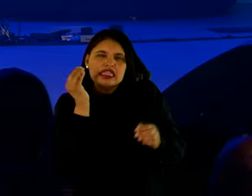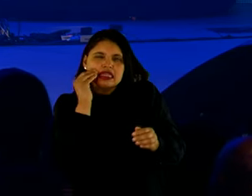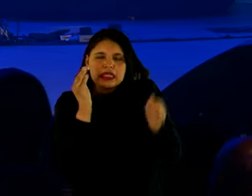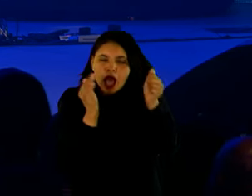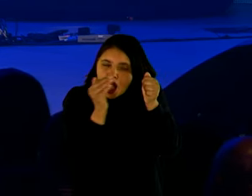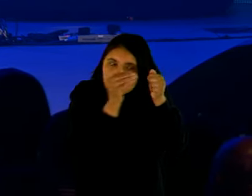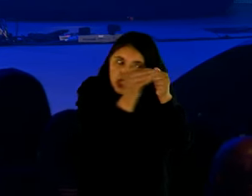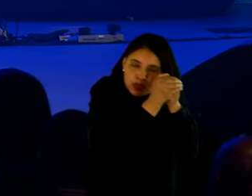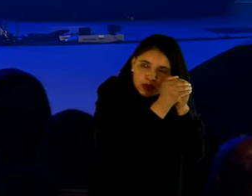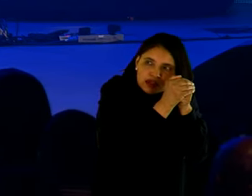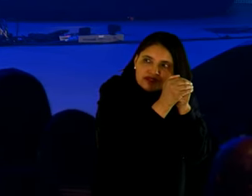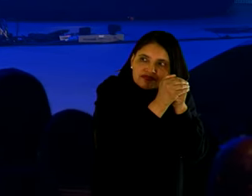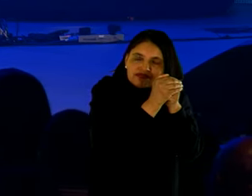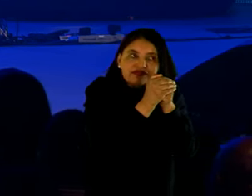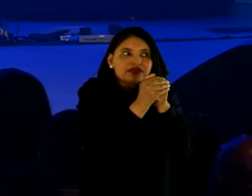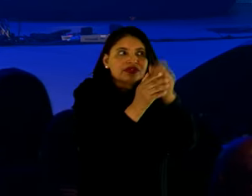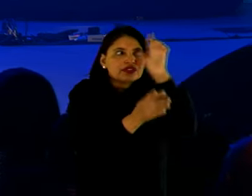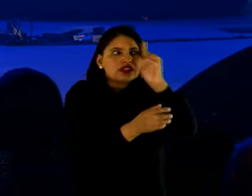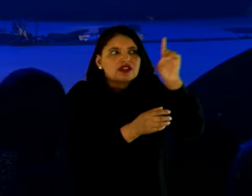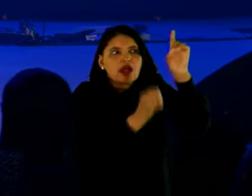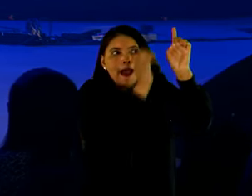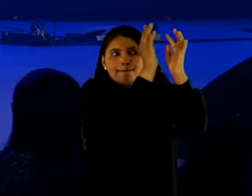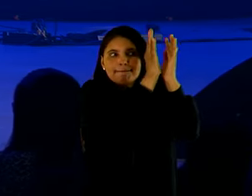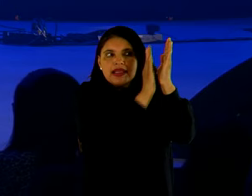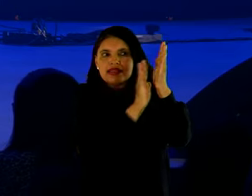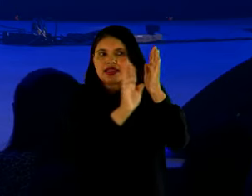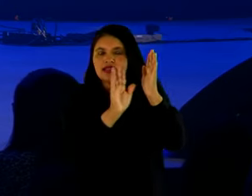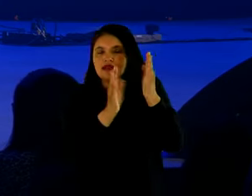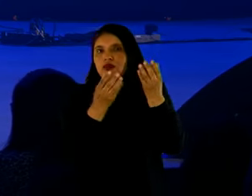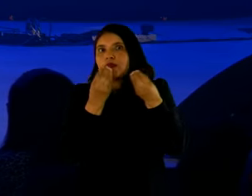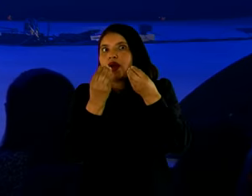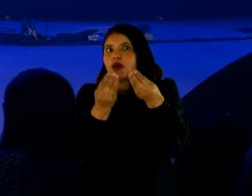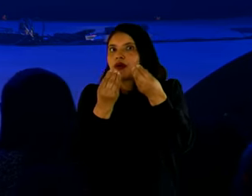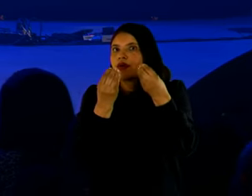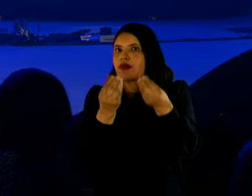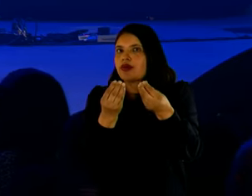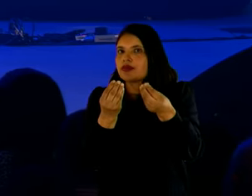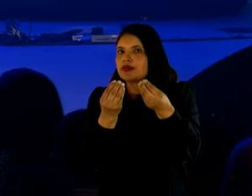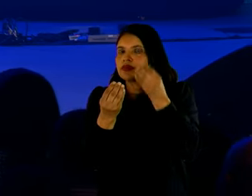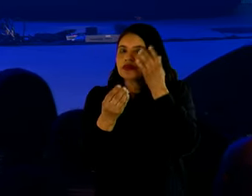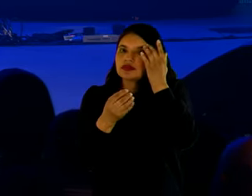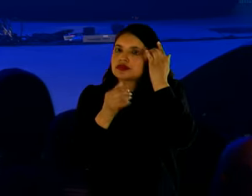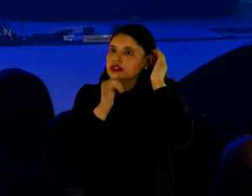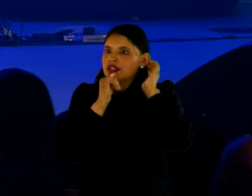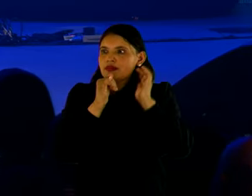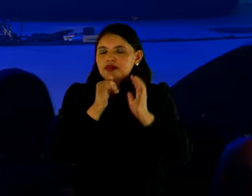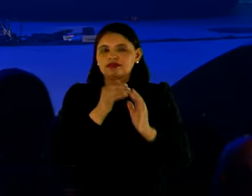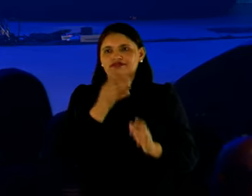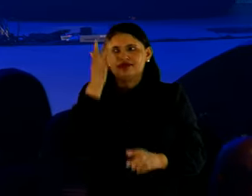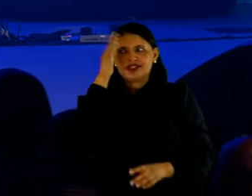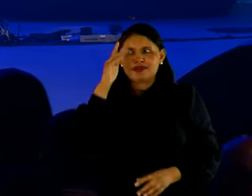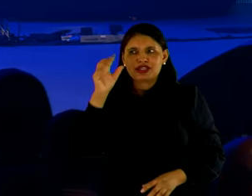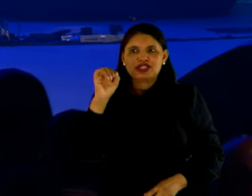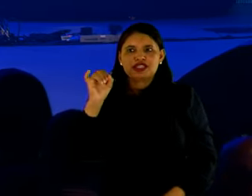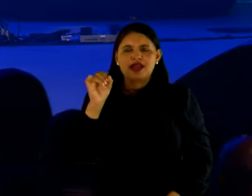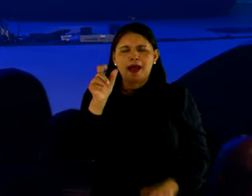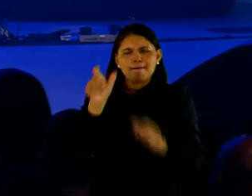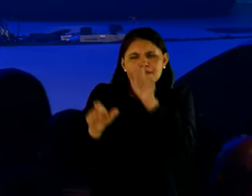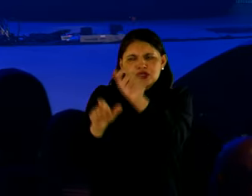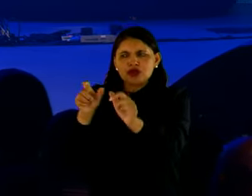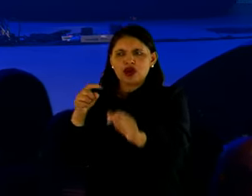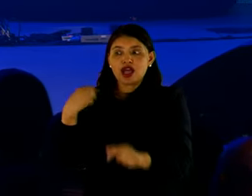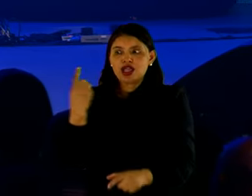Deus. Irmãos, se nós fugirmos de qualquer ser humano na face da terra, ainda tem Deus que cuida da